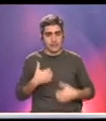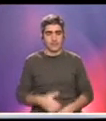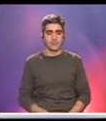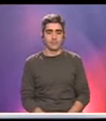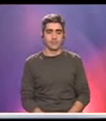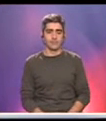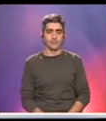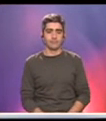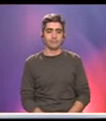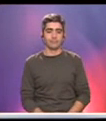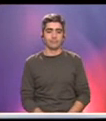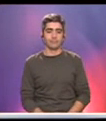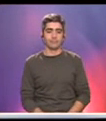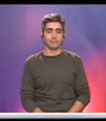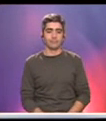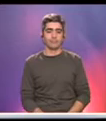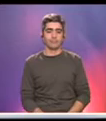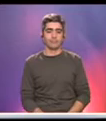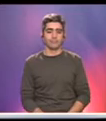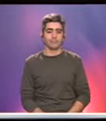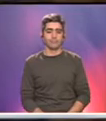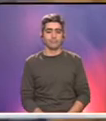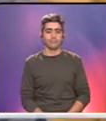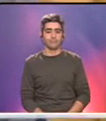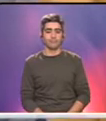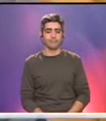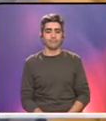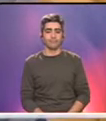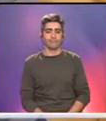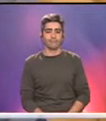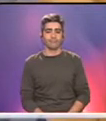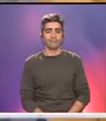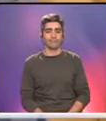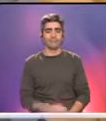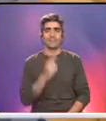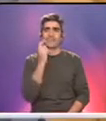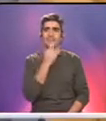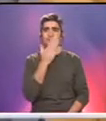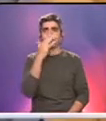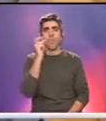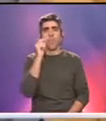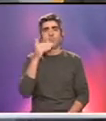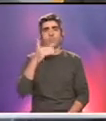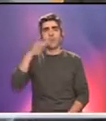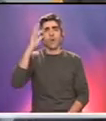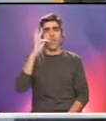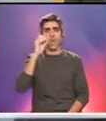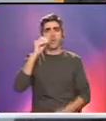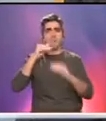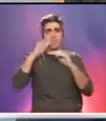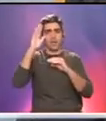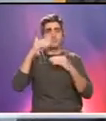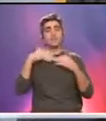mountain. Wait for me to come home. Sem dentes é um homem que parece ter mais de 40. Não é? É,